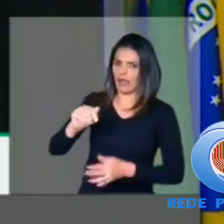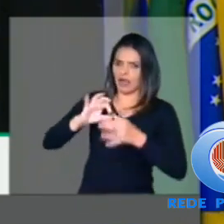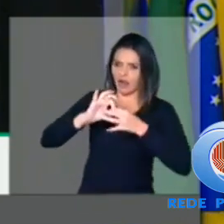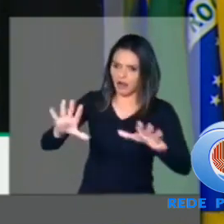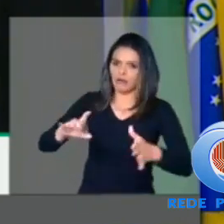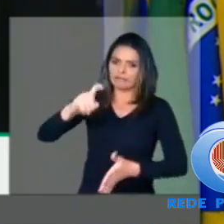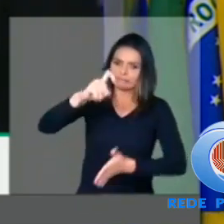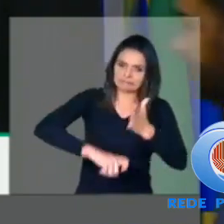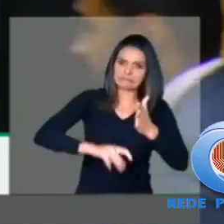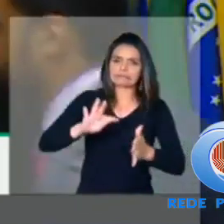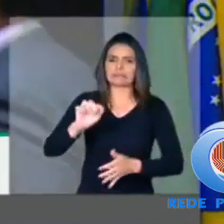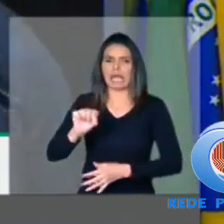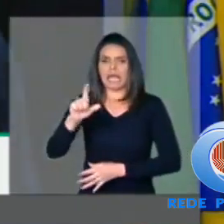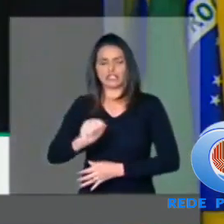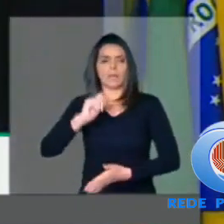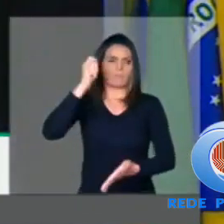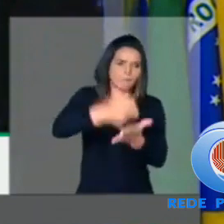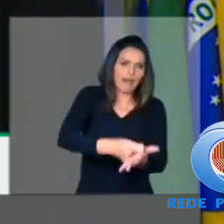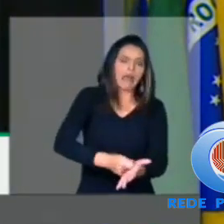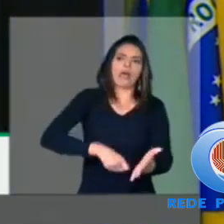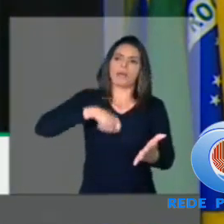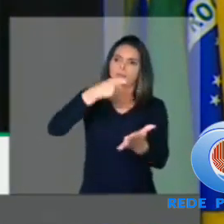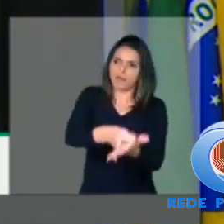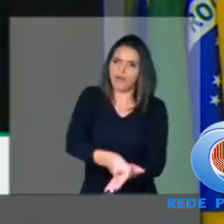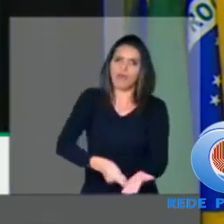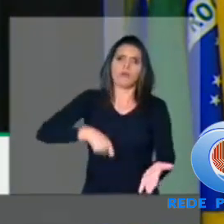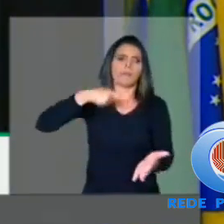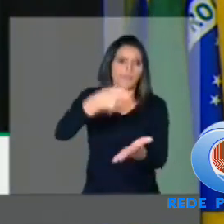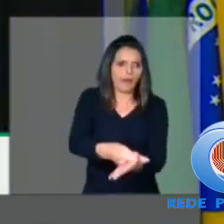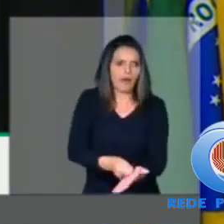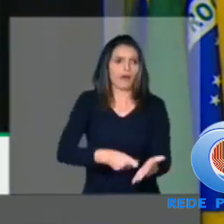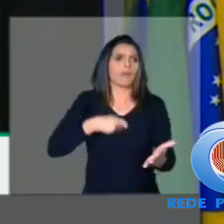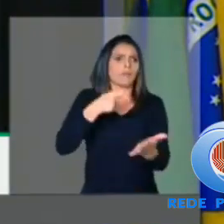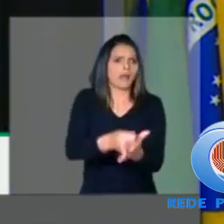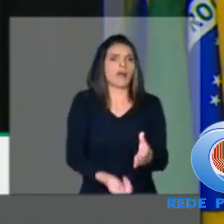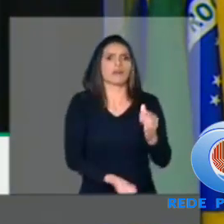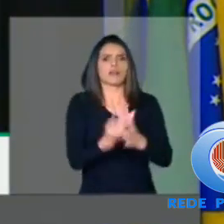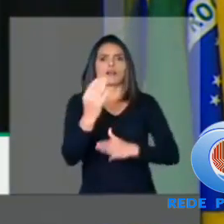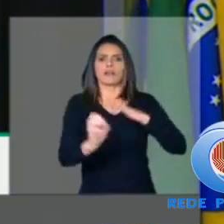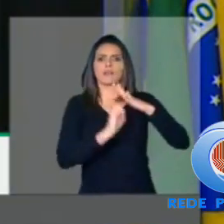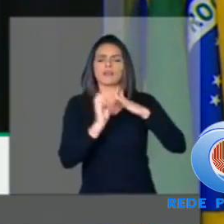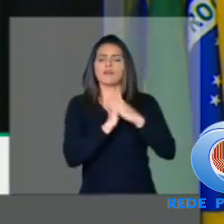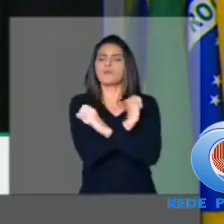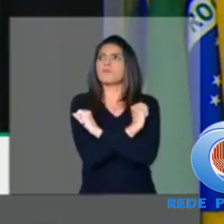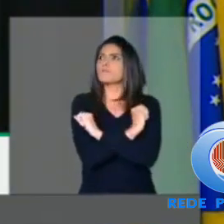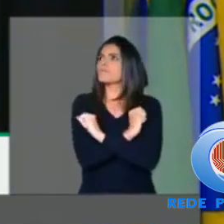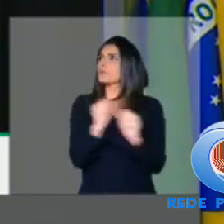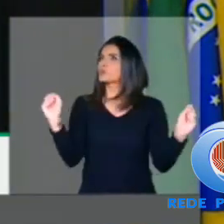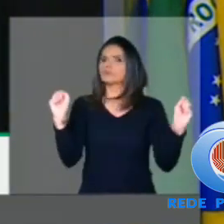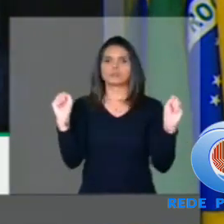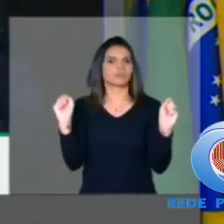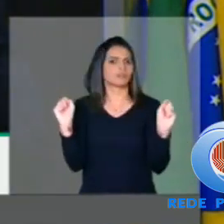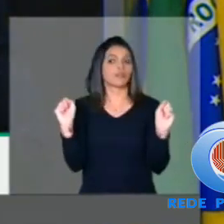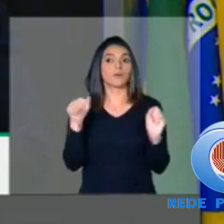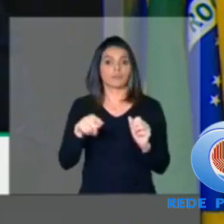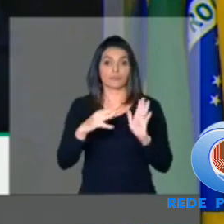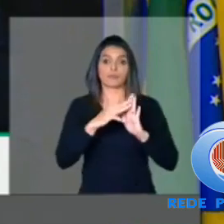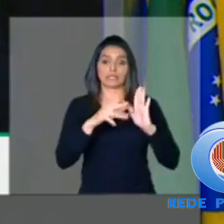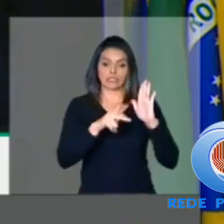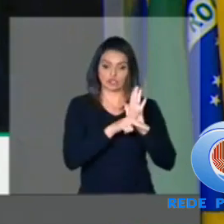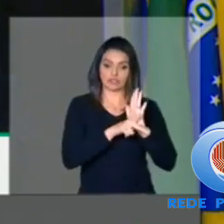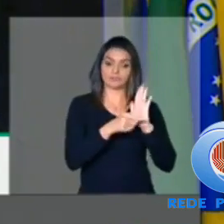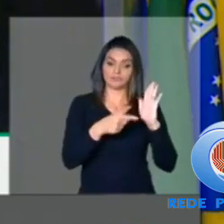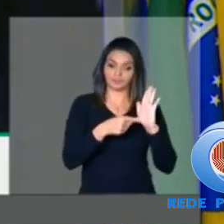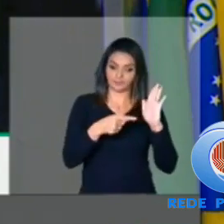humanamente impossível de empreender nesse país. Aliás, a medida provisória, ao contrário da